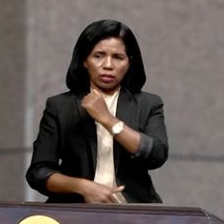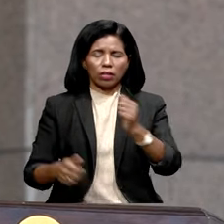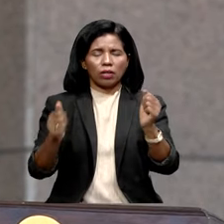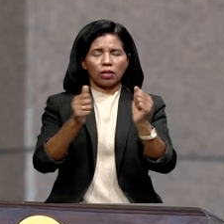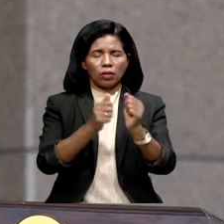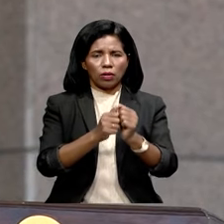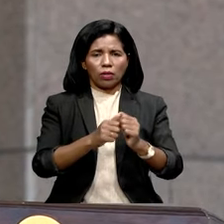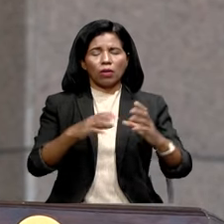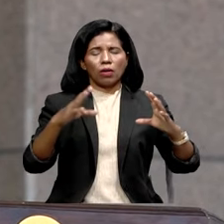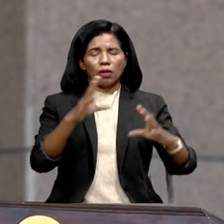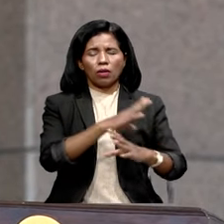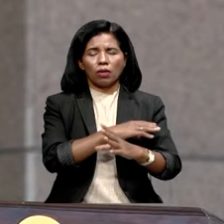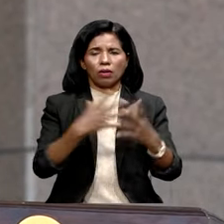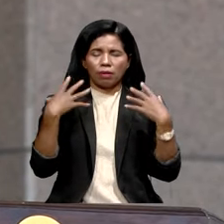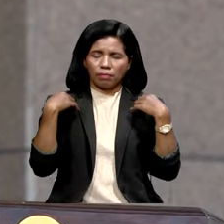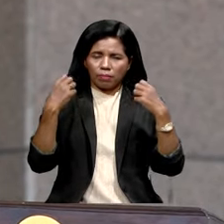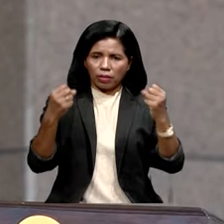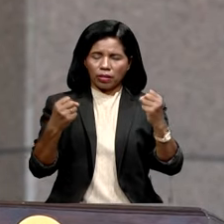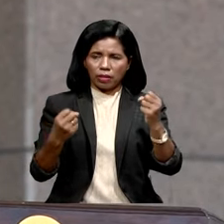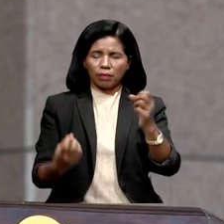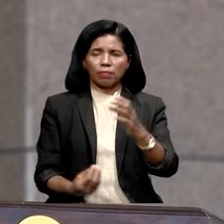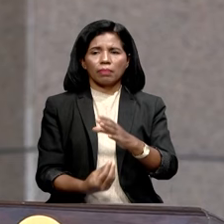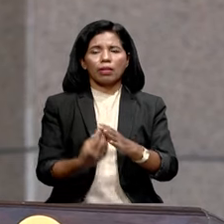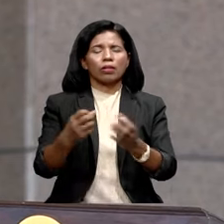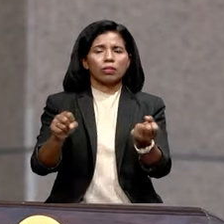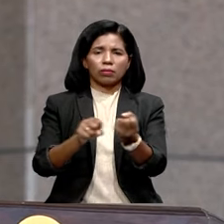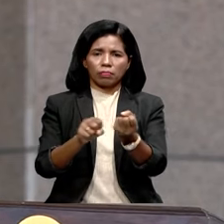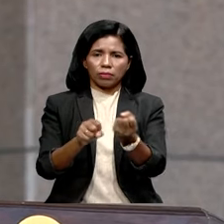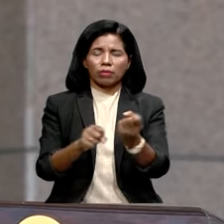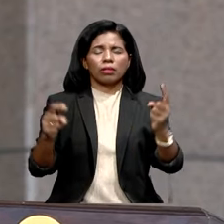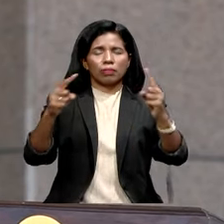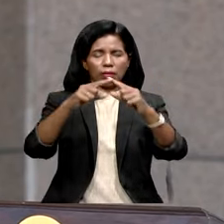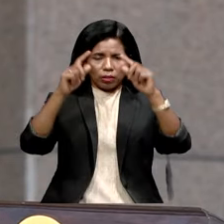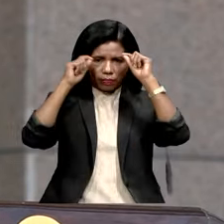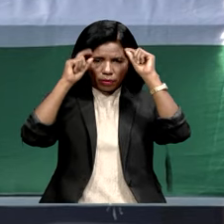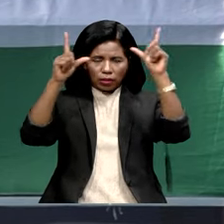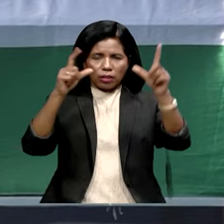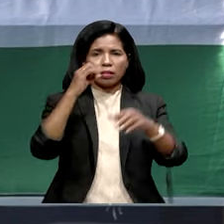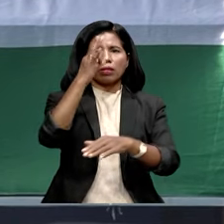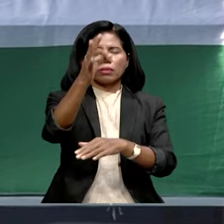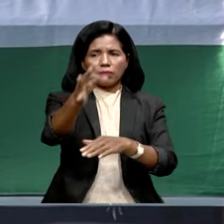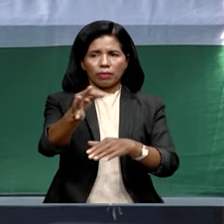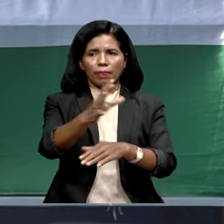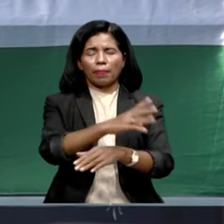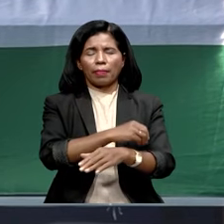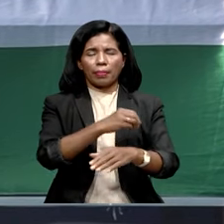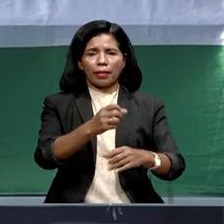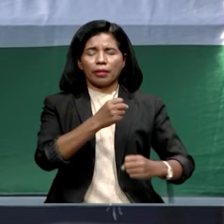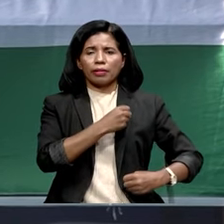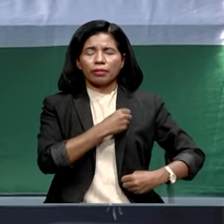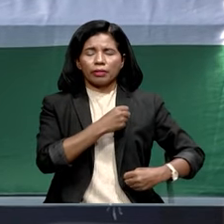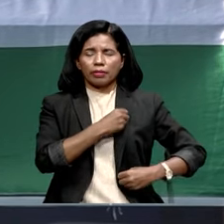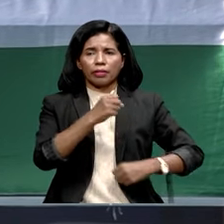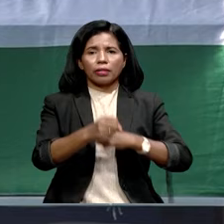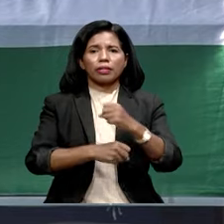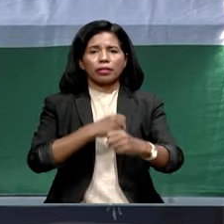Atembarani. Leburas não contribui para Timor-Leste nem ao futuro. Aniversário Valentil badala hatnulo recensia